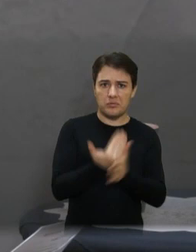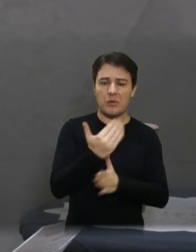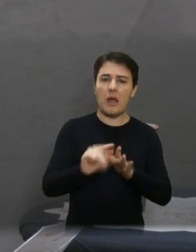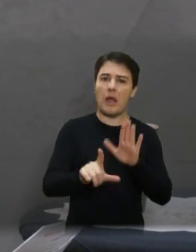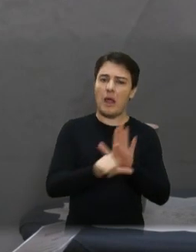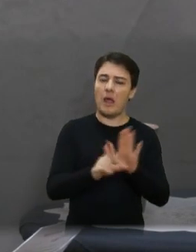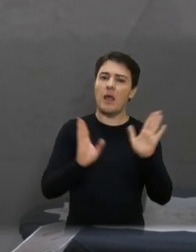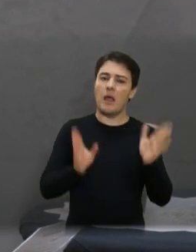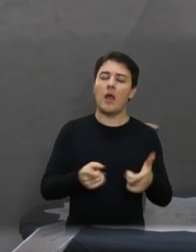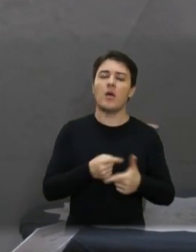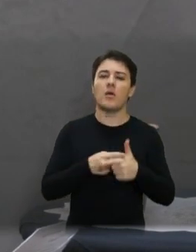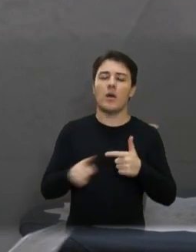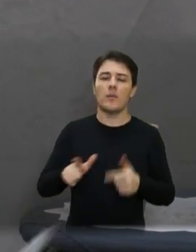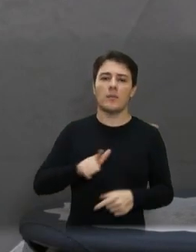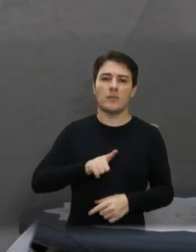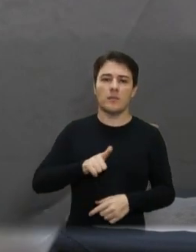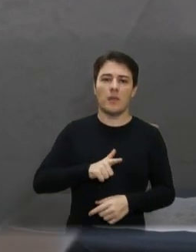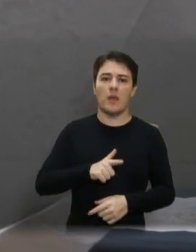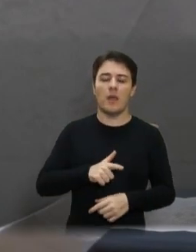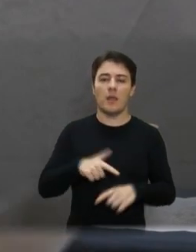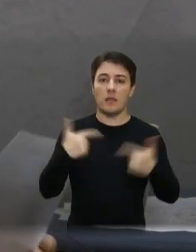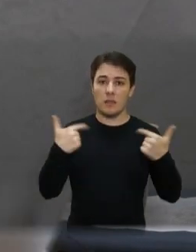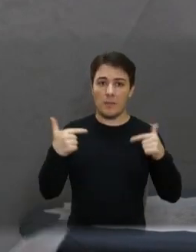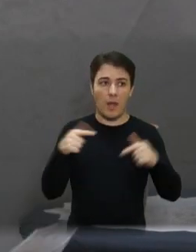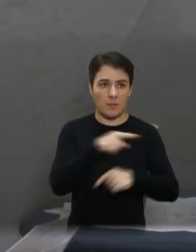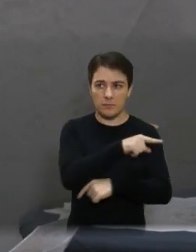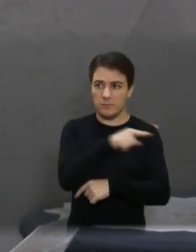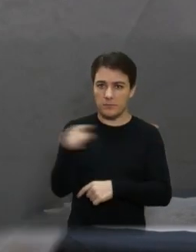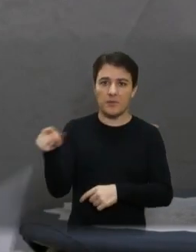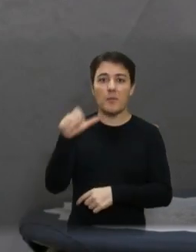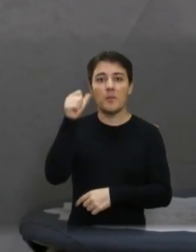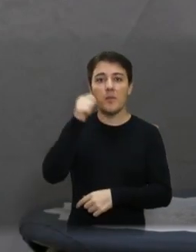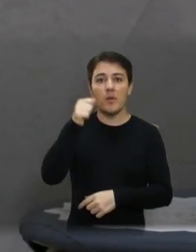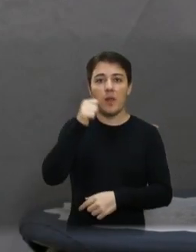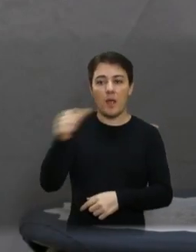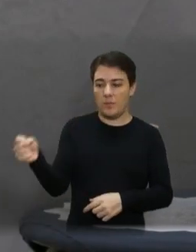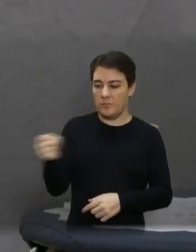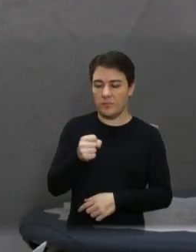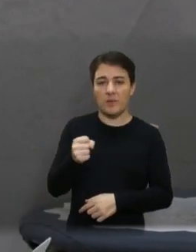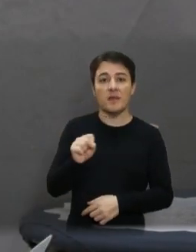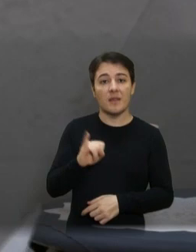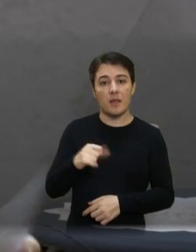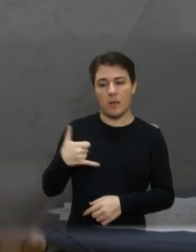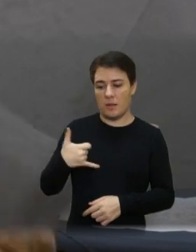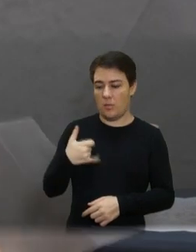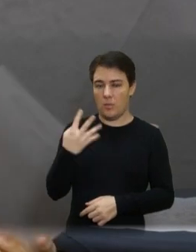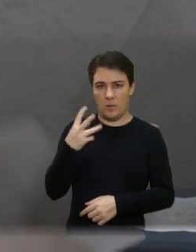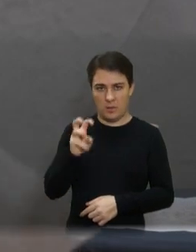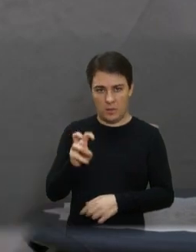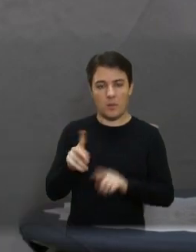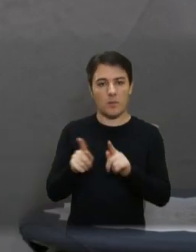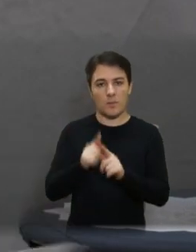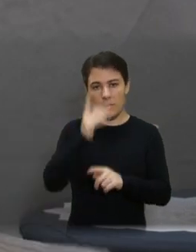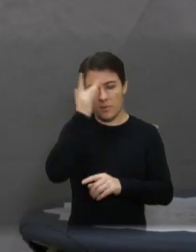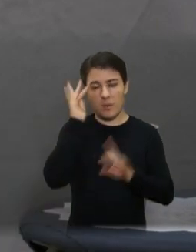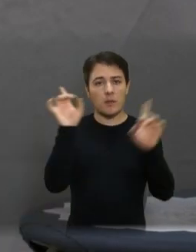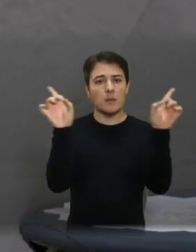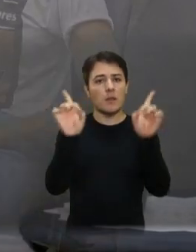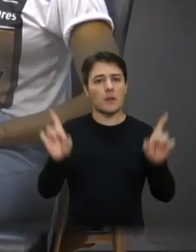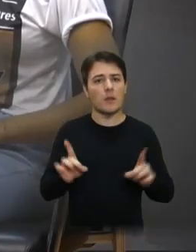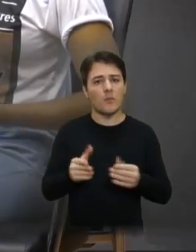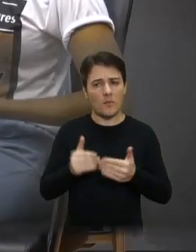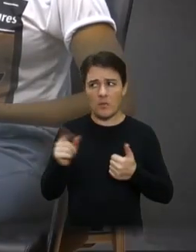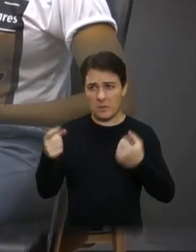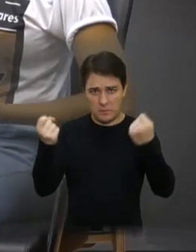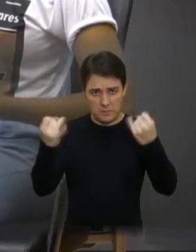lei no município sobre a inserção no mercado de trabalho para mulheres acima de 45 anos e também pessoas com deficiência